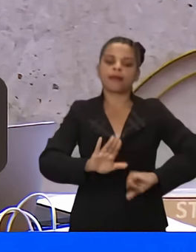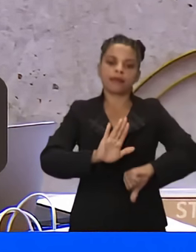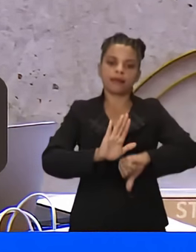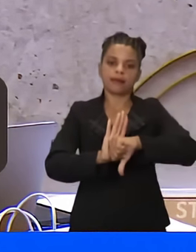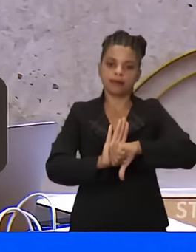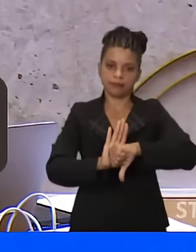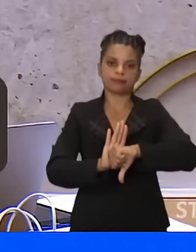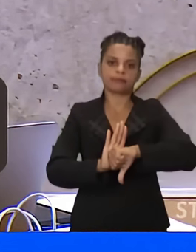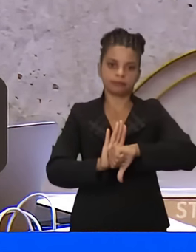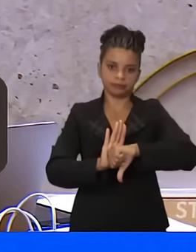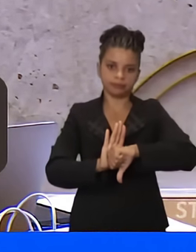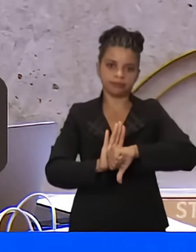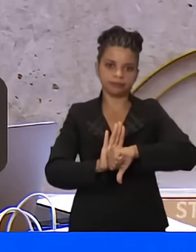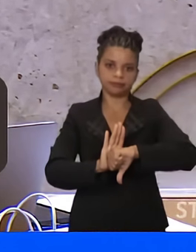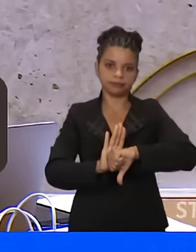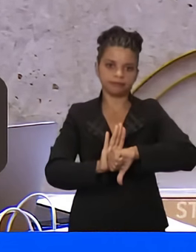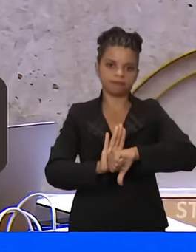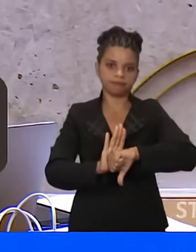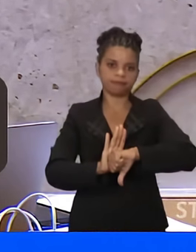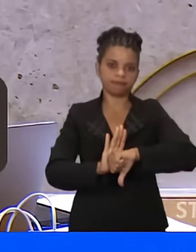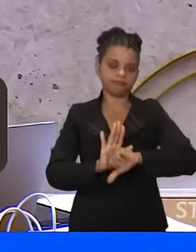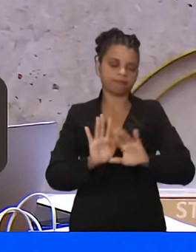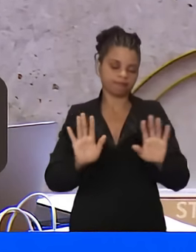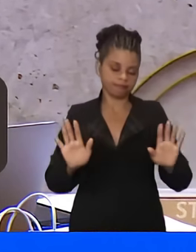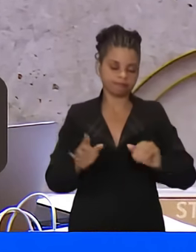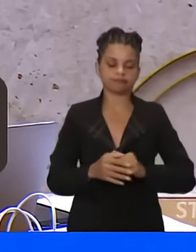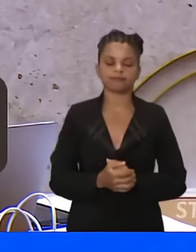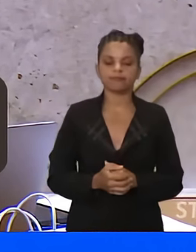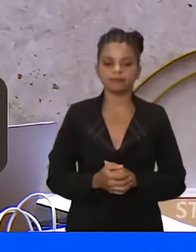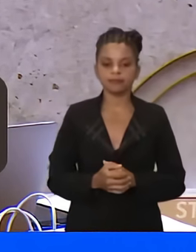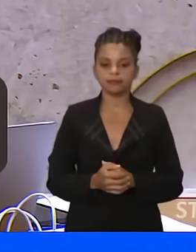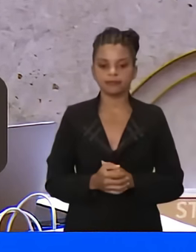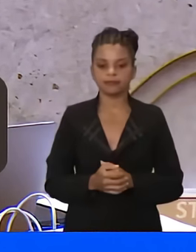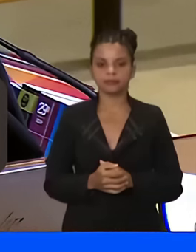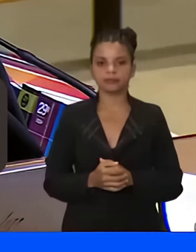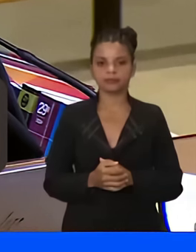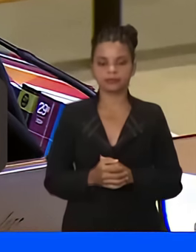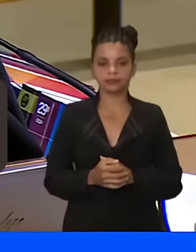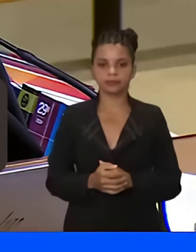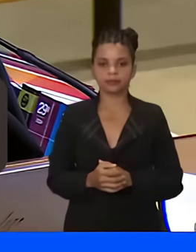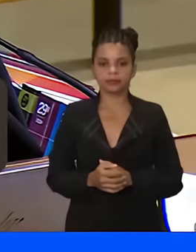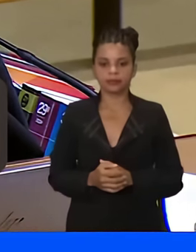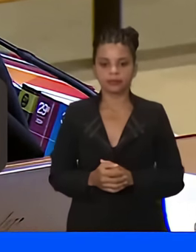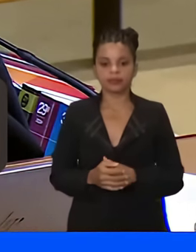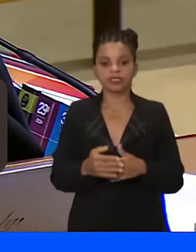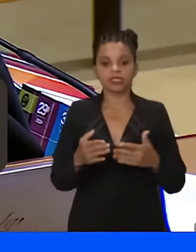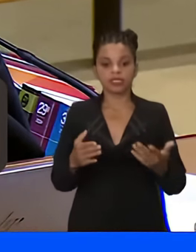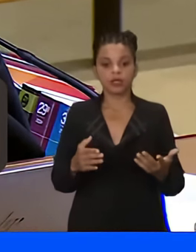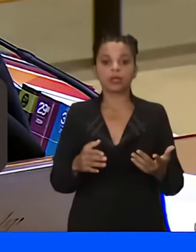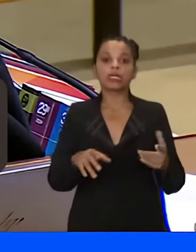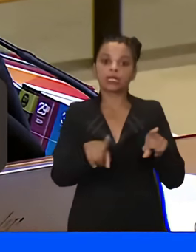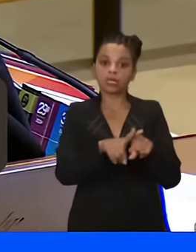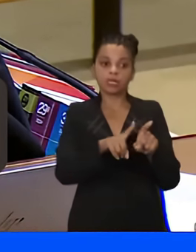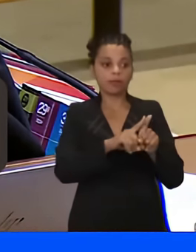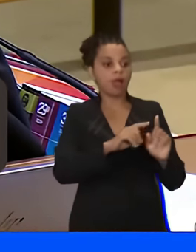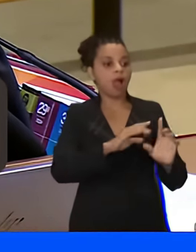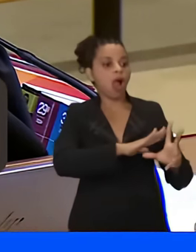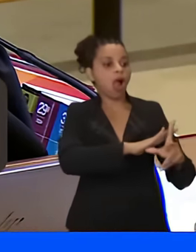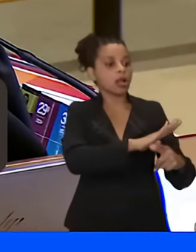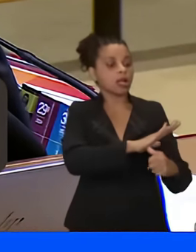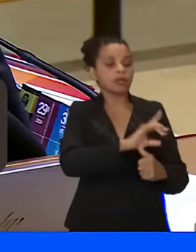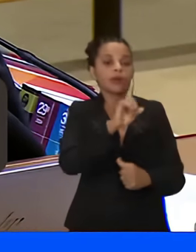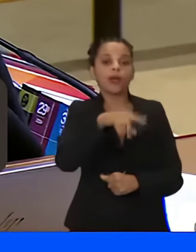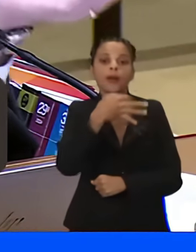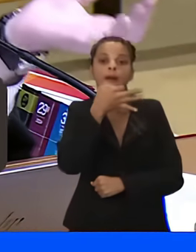crime, que eu acho que faz diferença. Pois não, ministro André? Ainda assim, o ladrão é uma opinião sobre a pessoa. Não é um